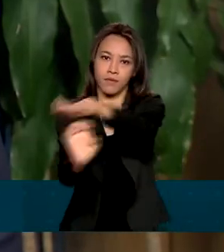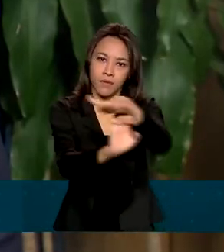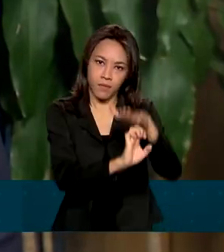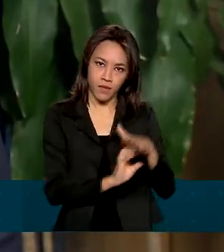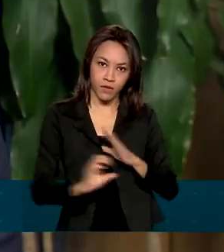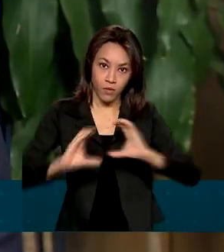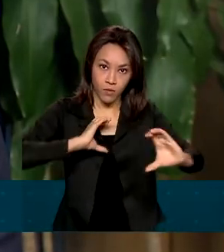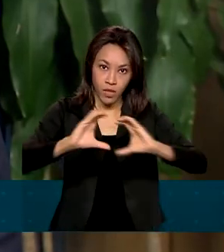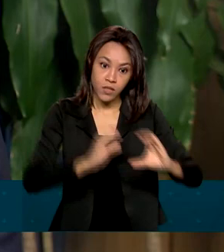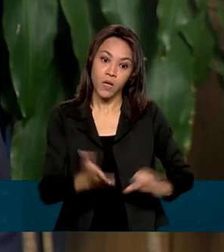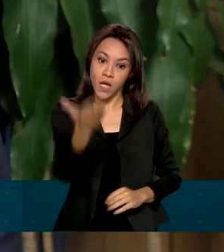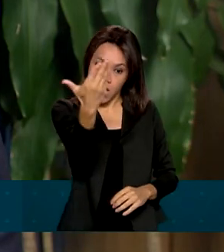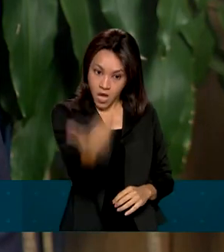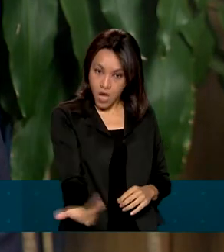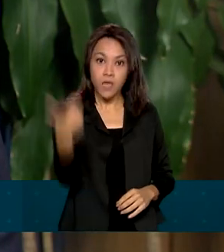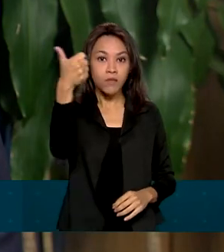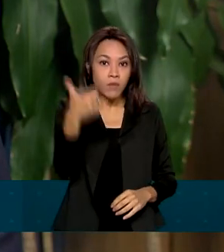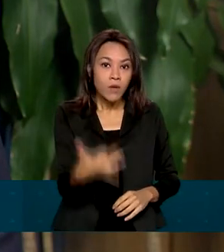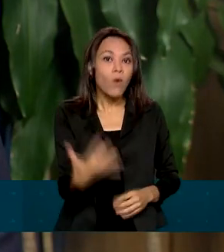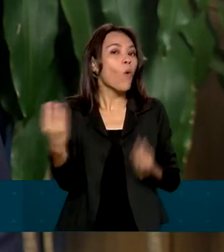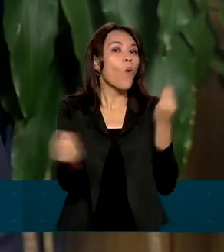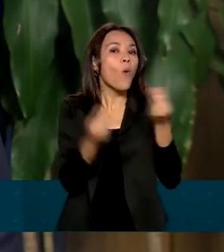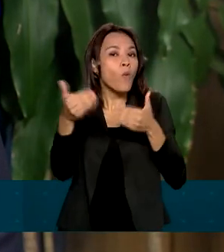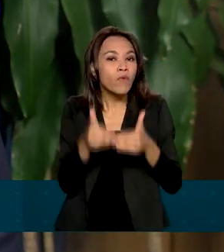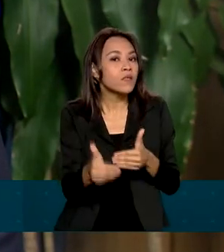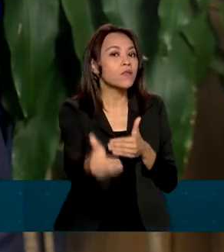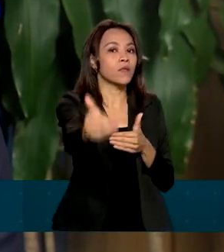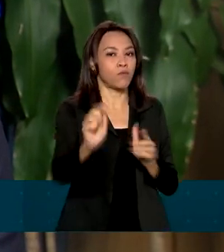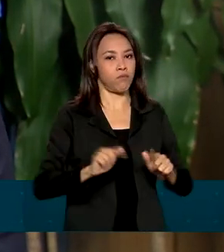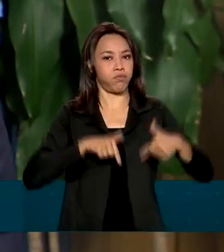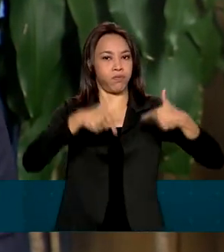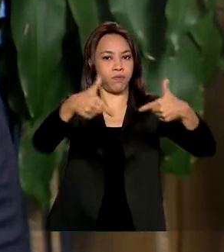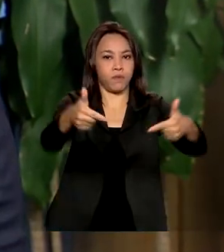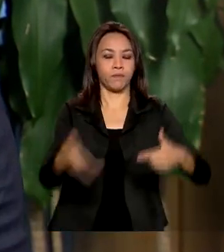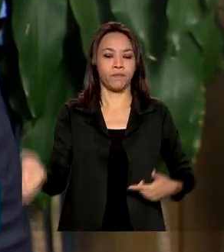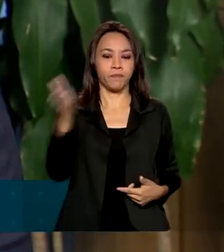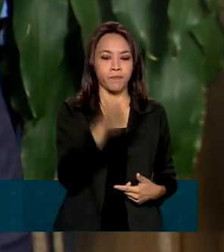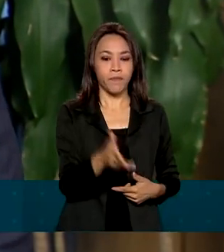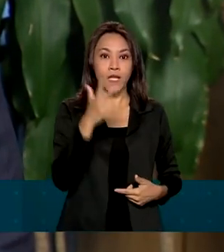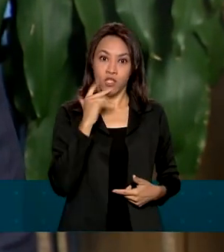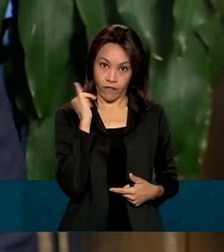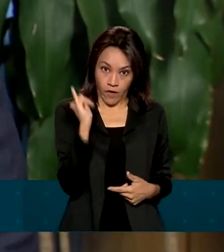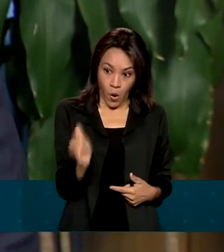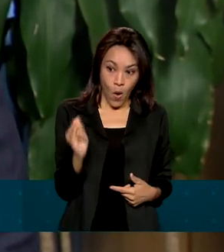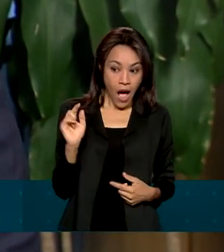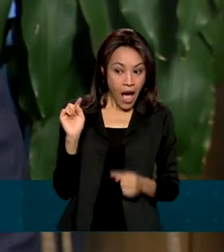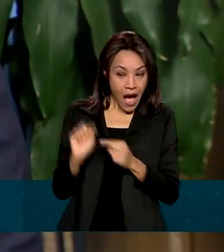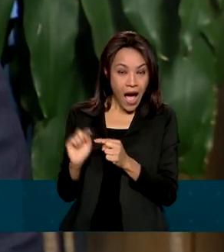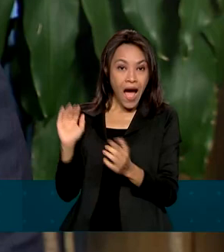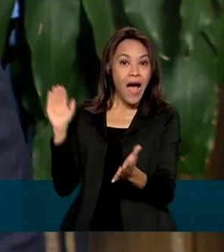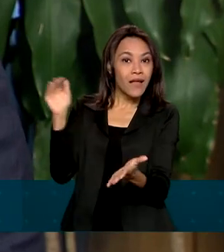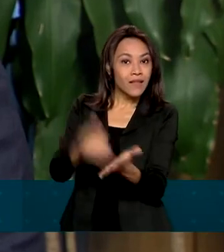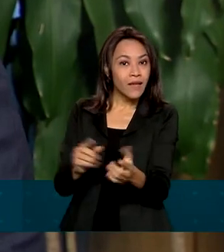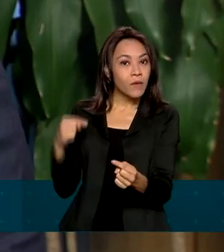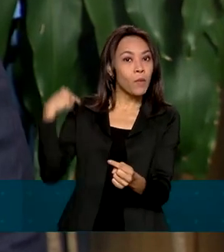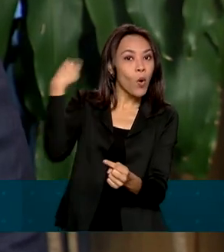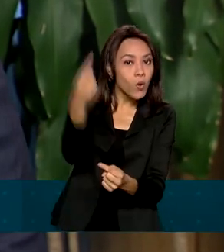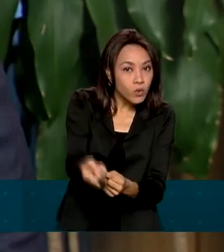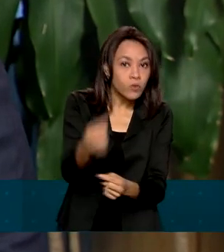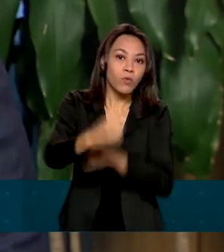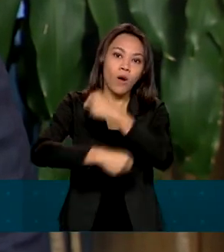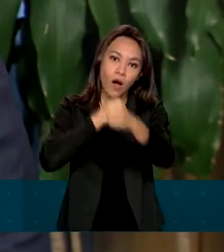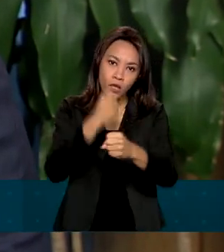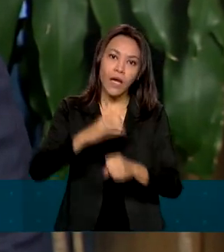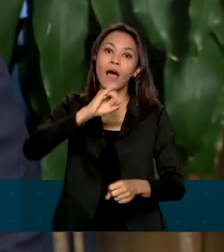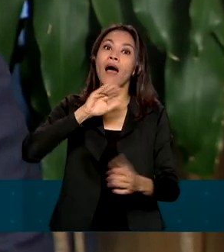Farias explicou como serão as operações a gente colocou que até o ano que vem todas as 27 capitais até